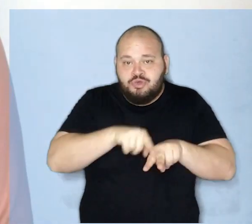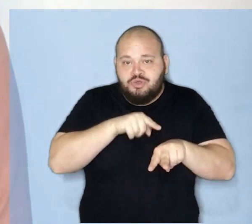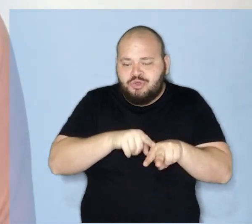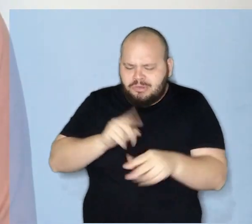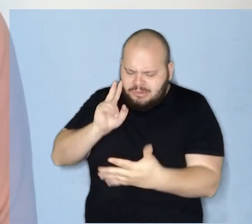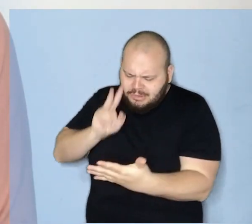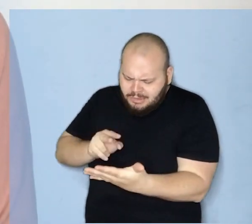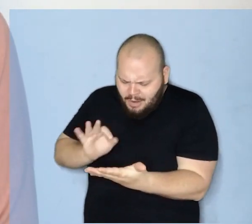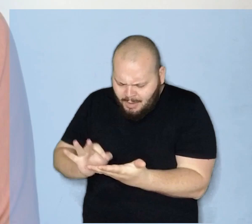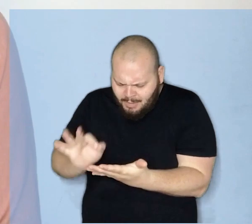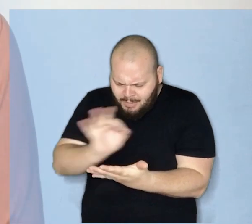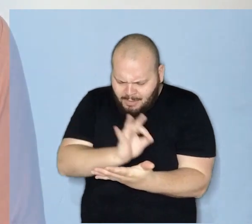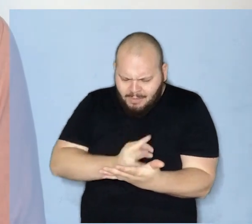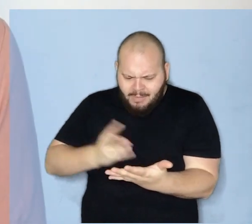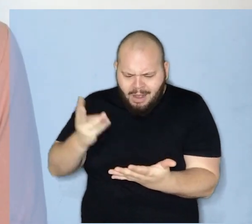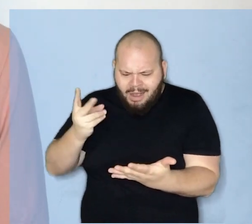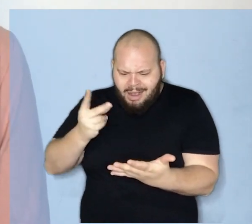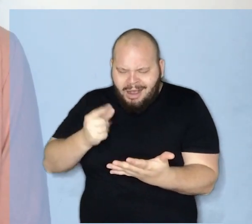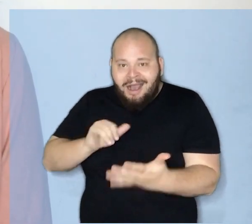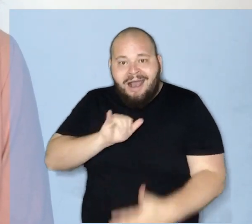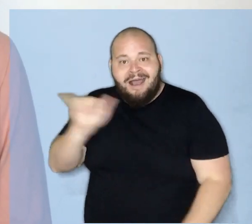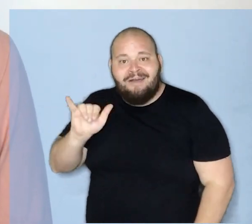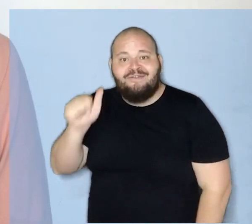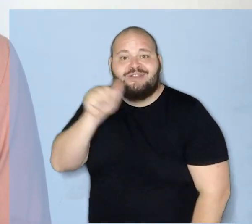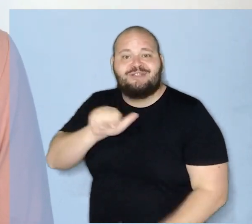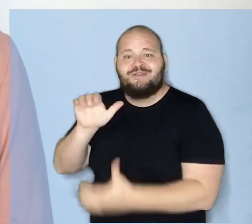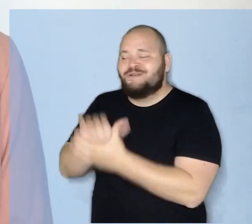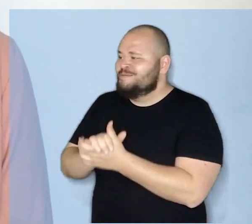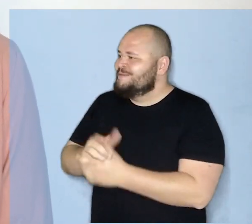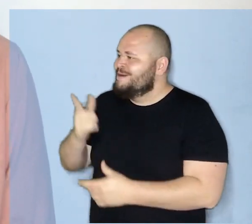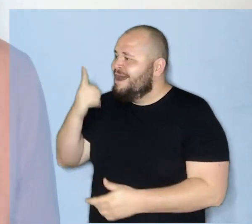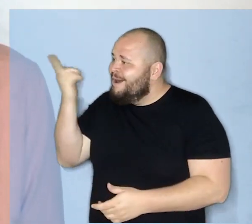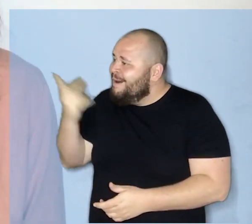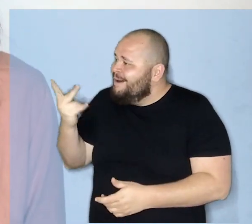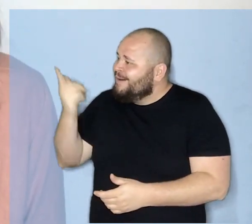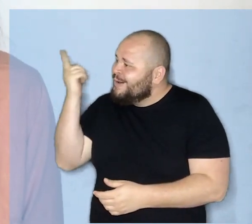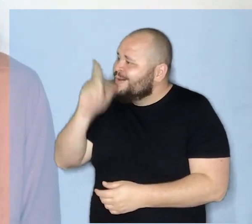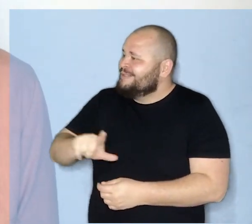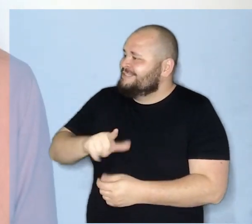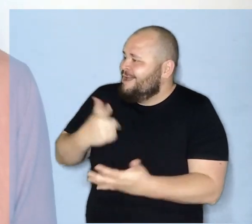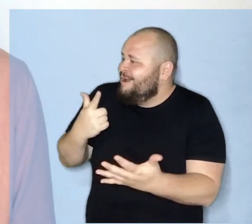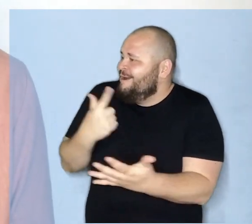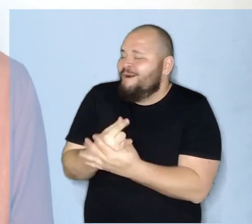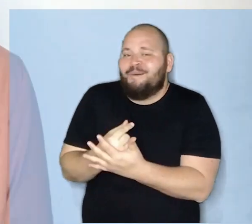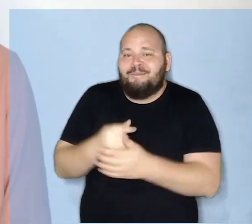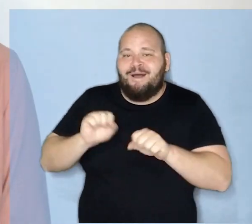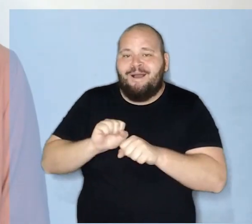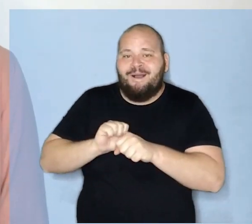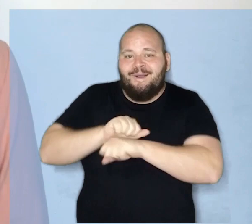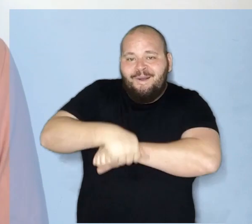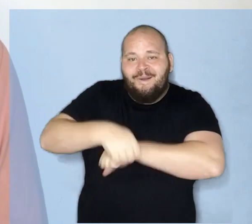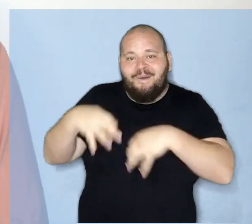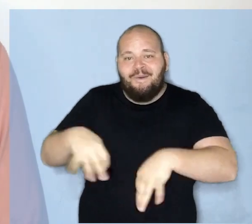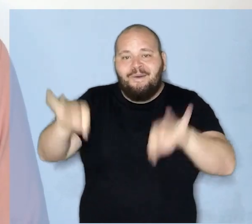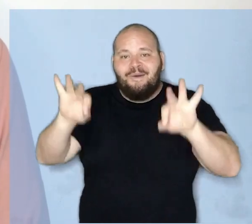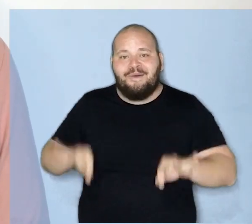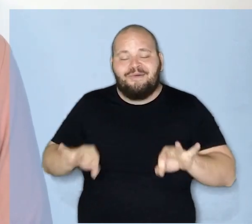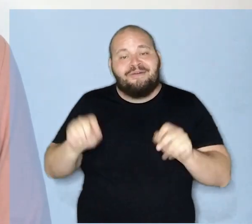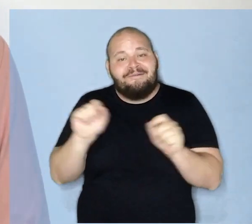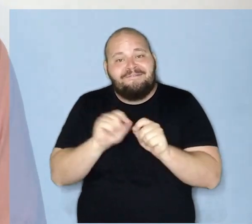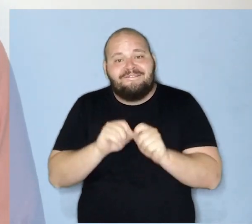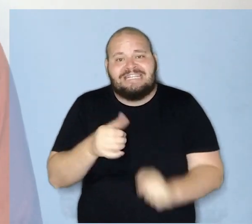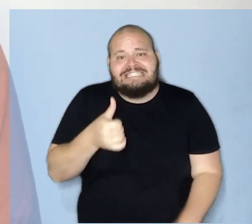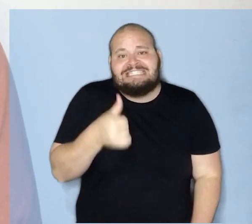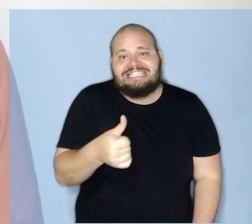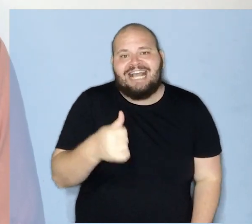e diz à esposa: com esse dinheiro vamos poder comprar couro para 6 pares de sapatos. E foi o que ele fez.